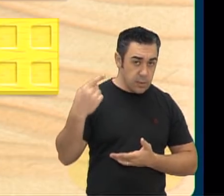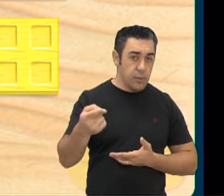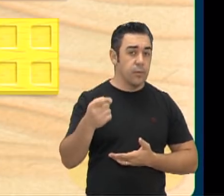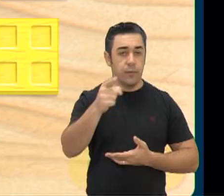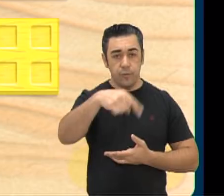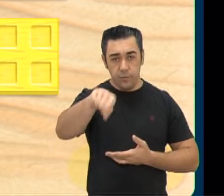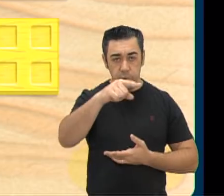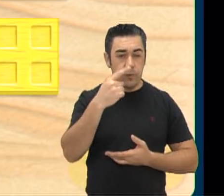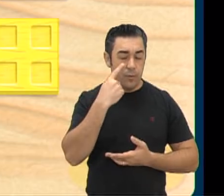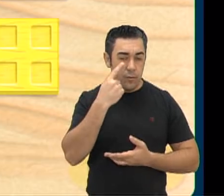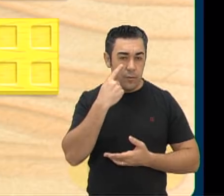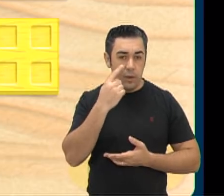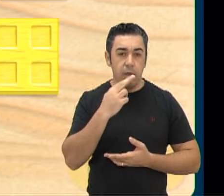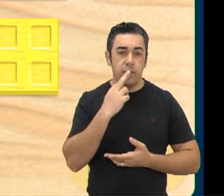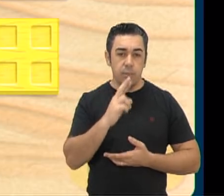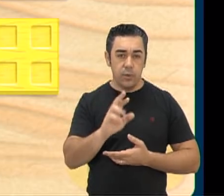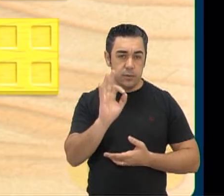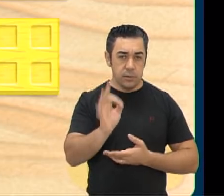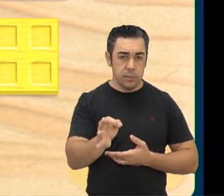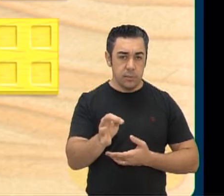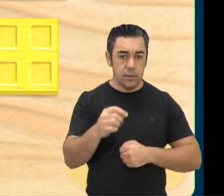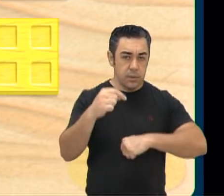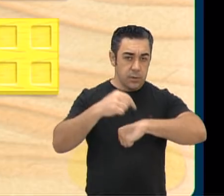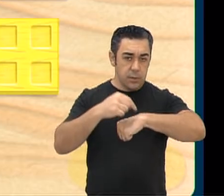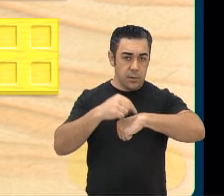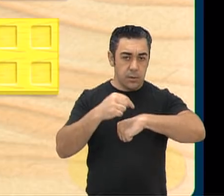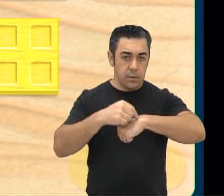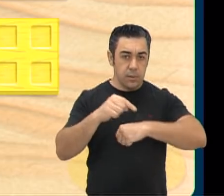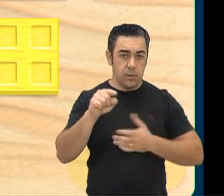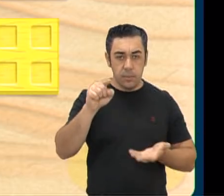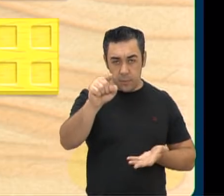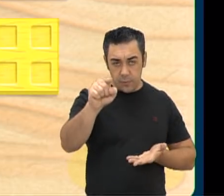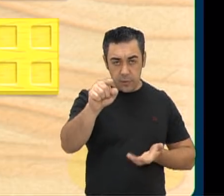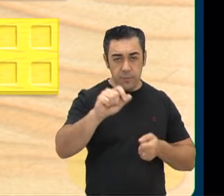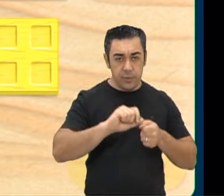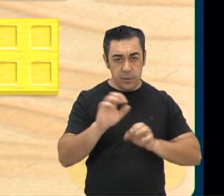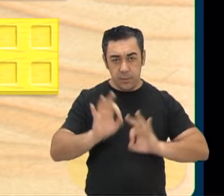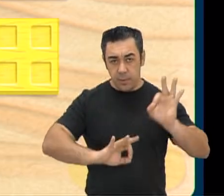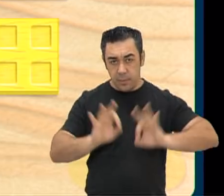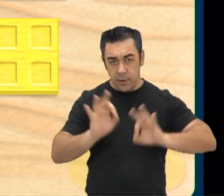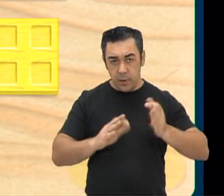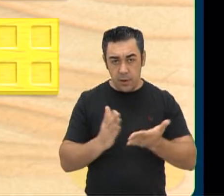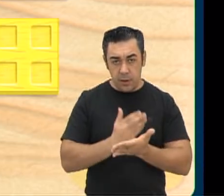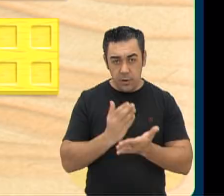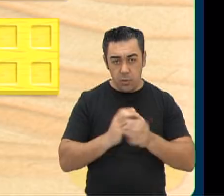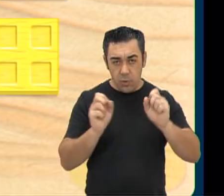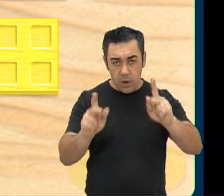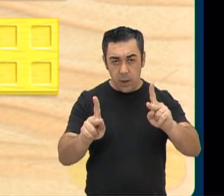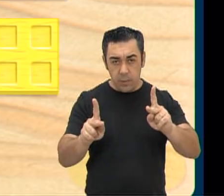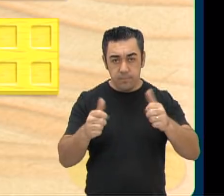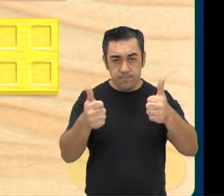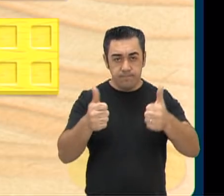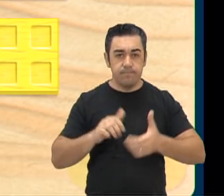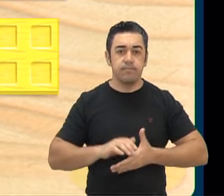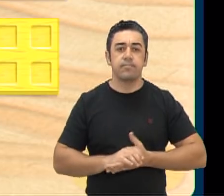aí vocês vão ver o resultado. Então, tempinho para que vocês possam fazer essa montagem no caderno, ok?